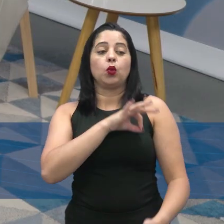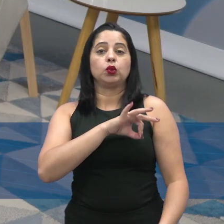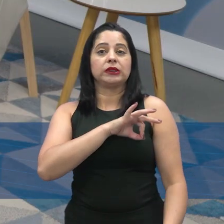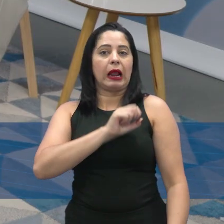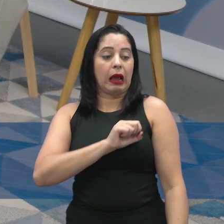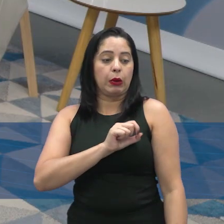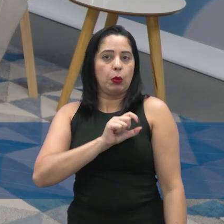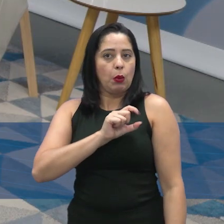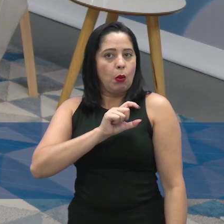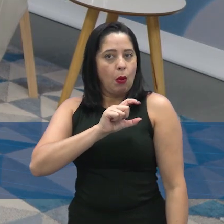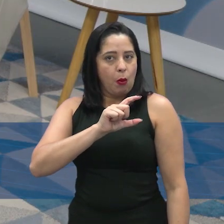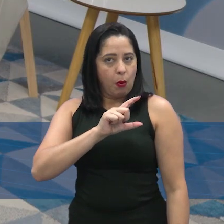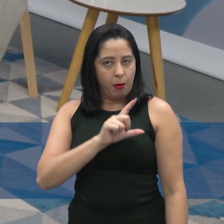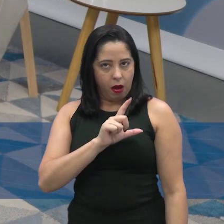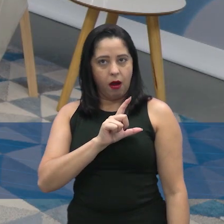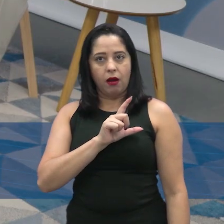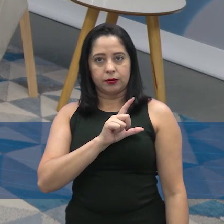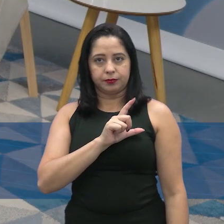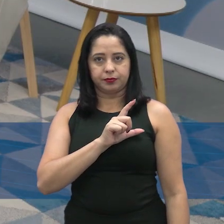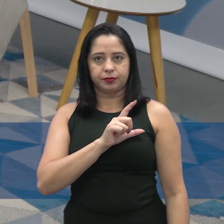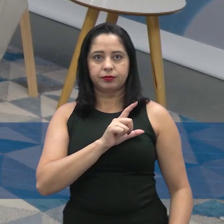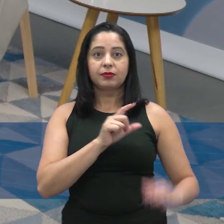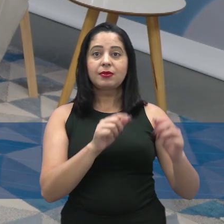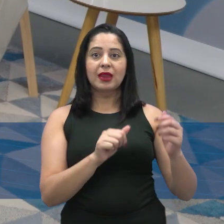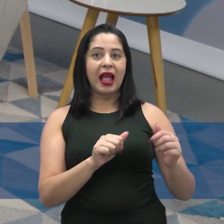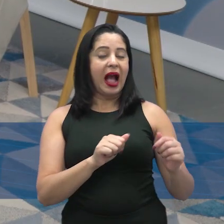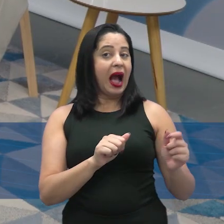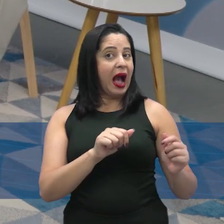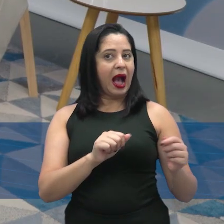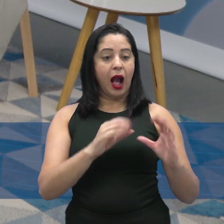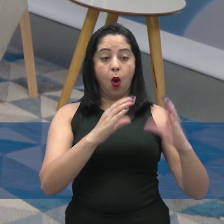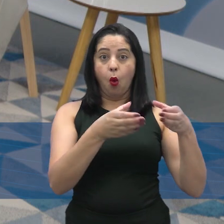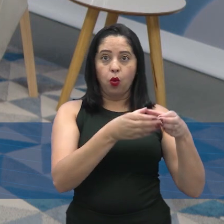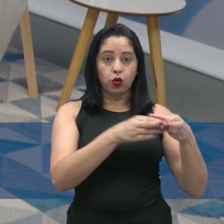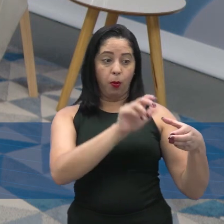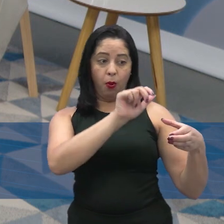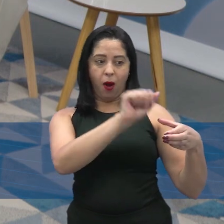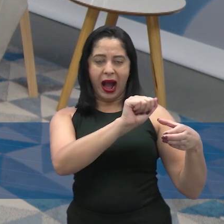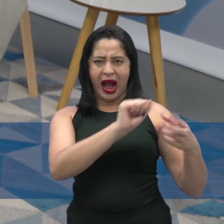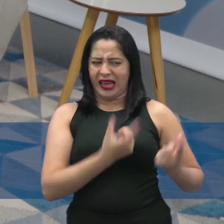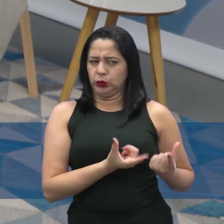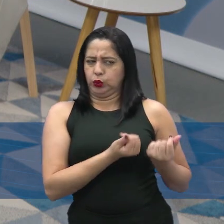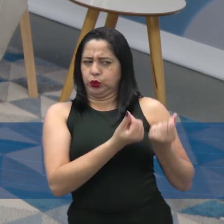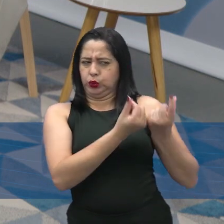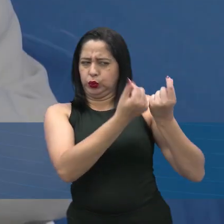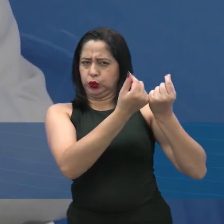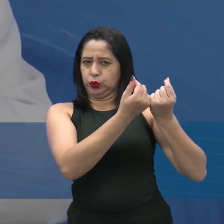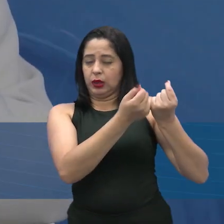intermediária, quer dizer, abaixo da classe A, mas acima da classe né, D, em